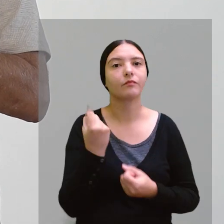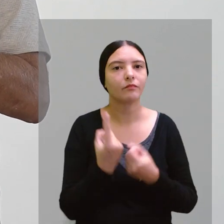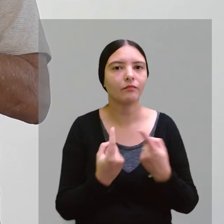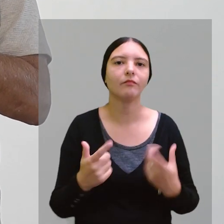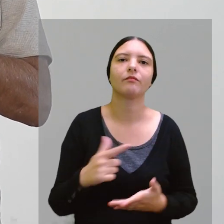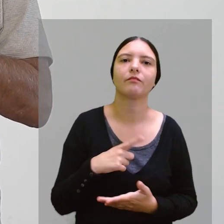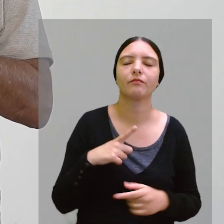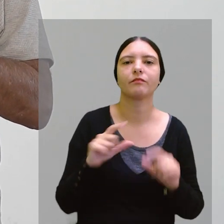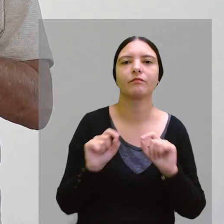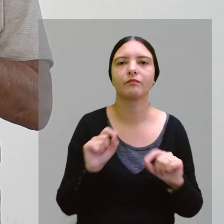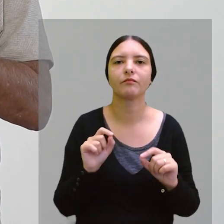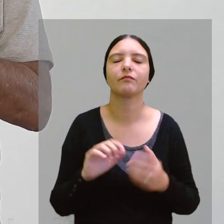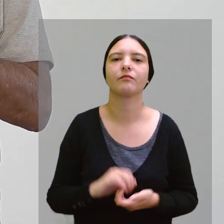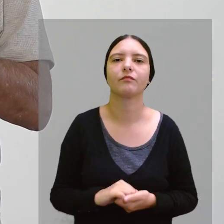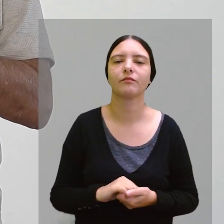tinham